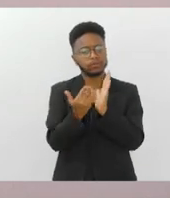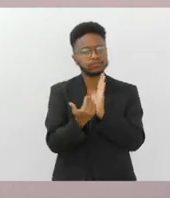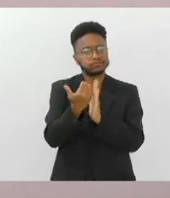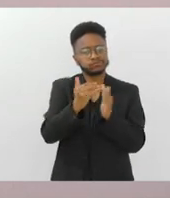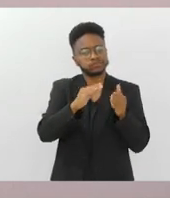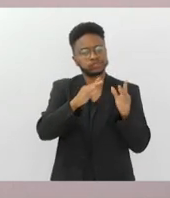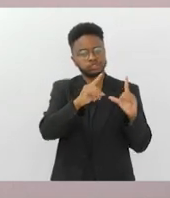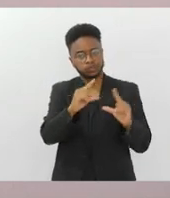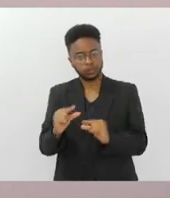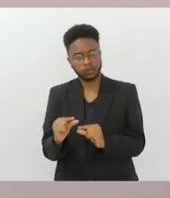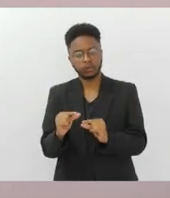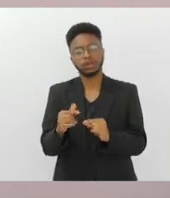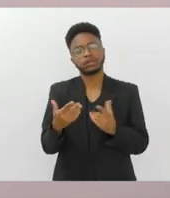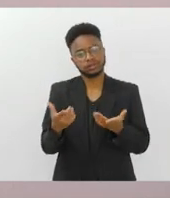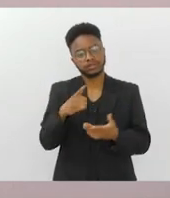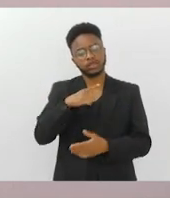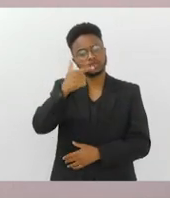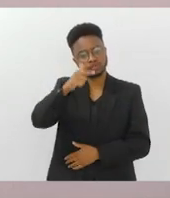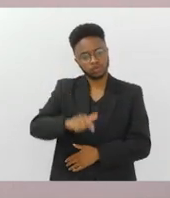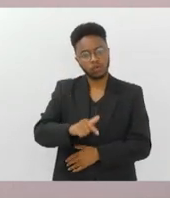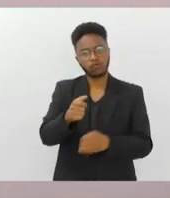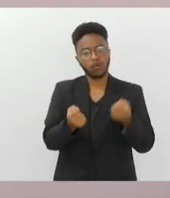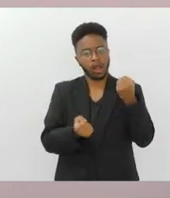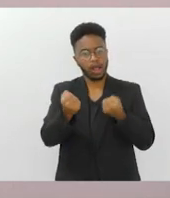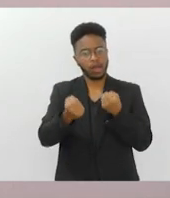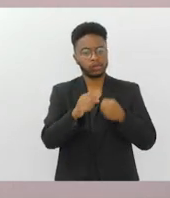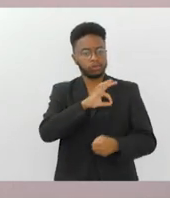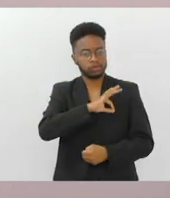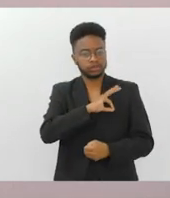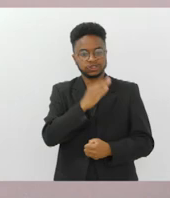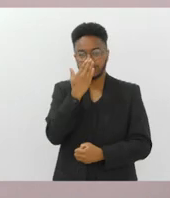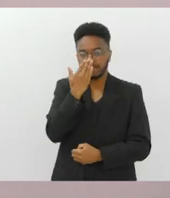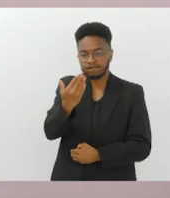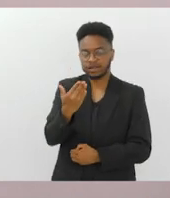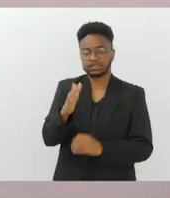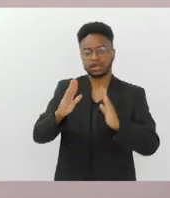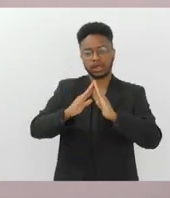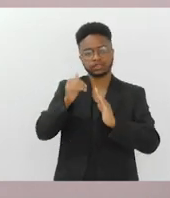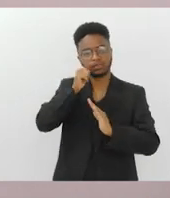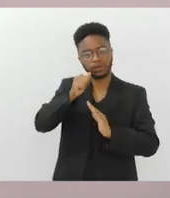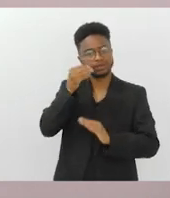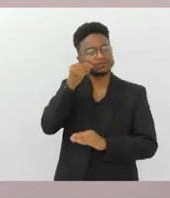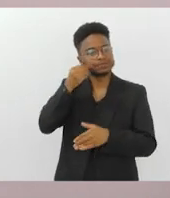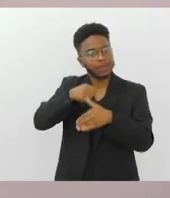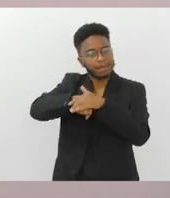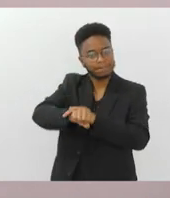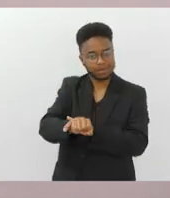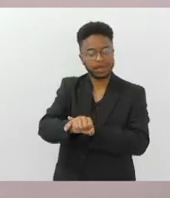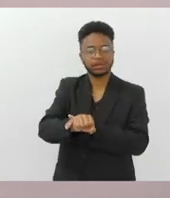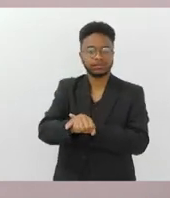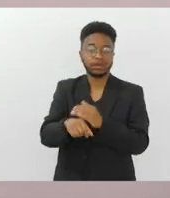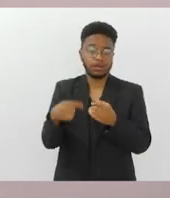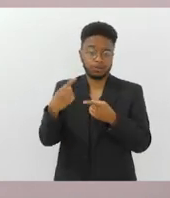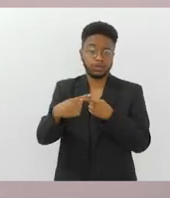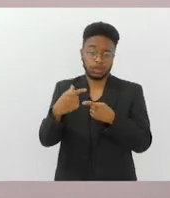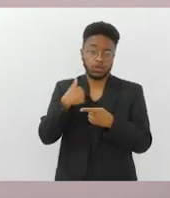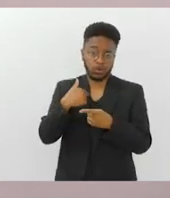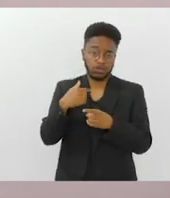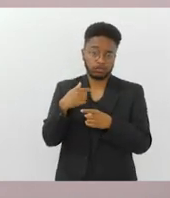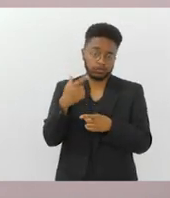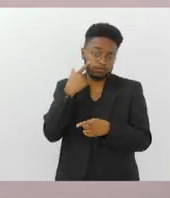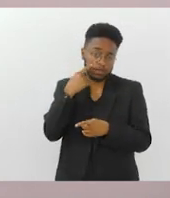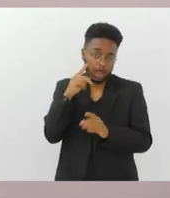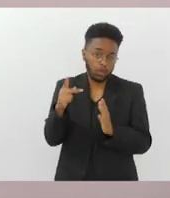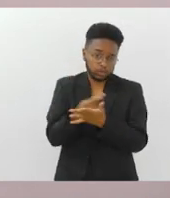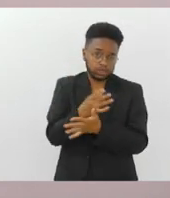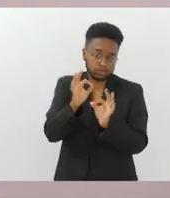ter caveirão na porta dessas mulheres que estão ali querendo parir, um trabalho de parto, né, porque eu peguei um caso de trabalho de